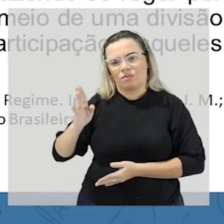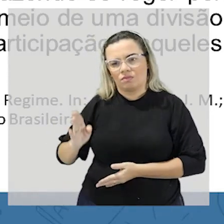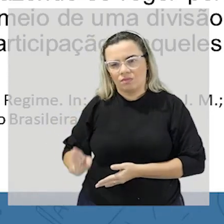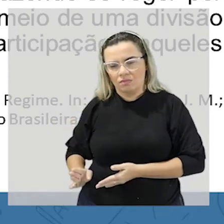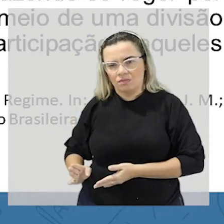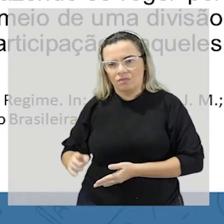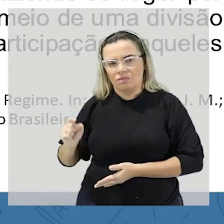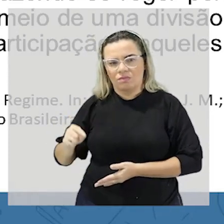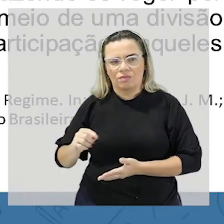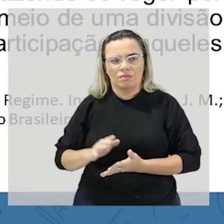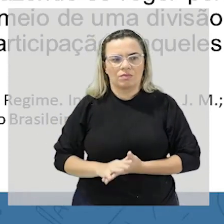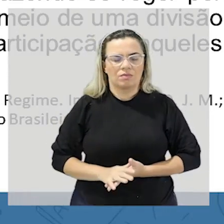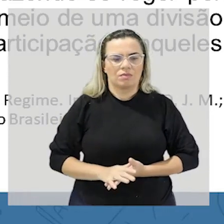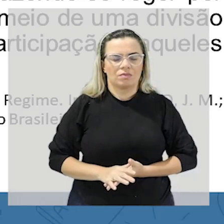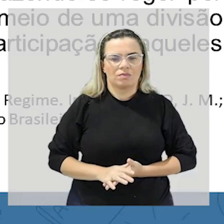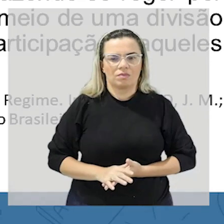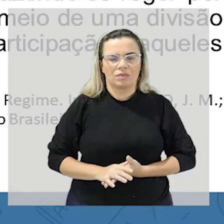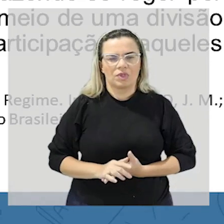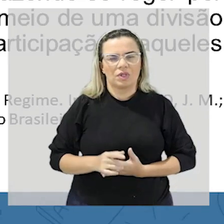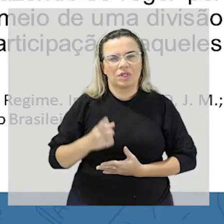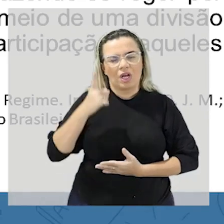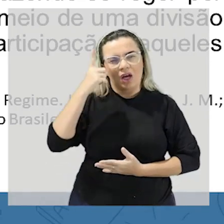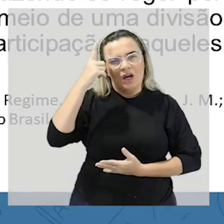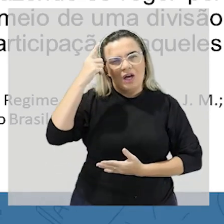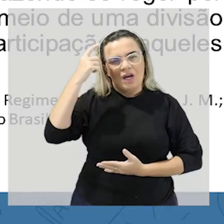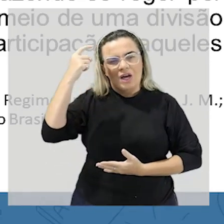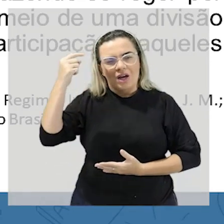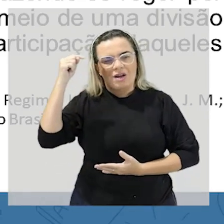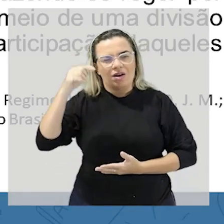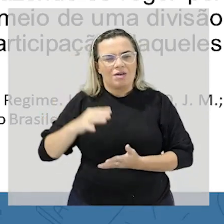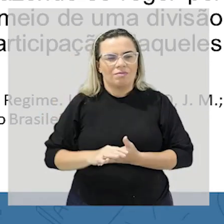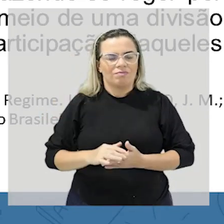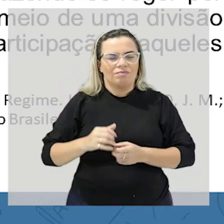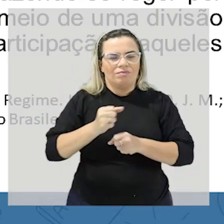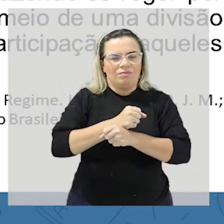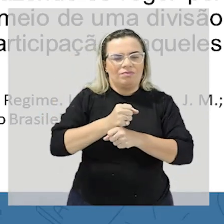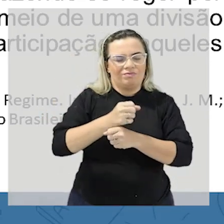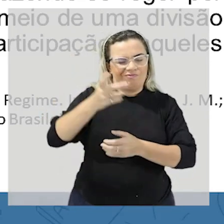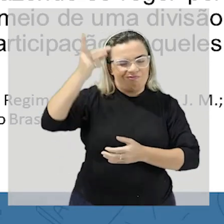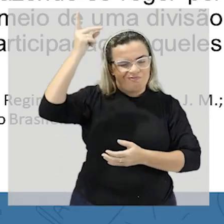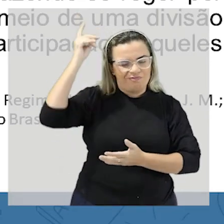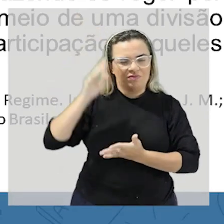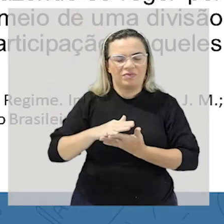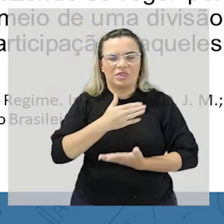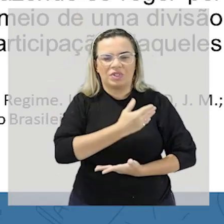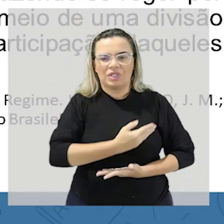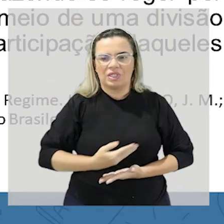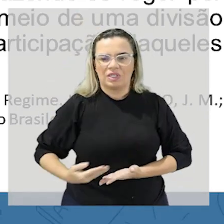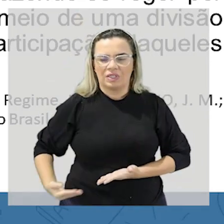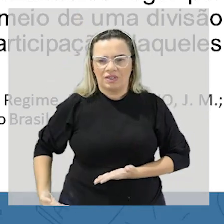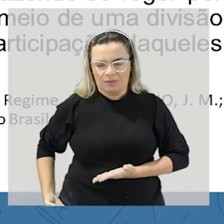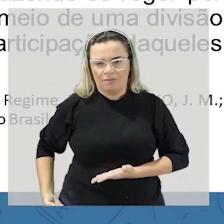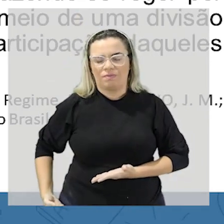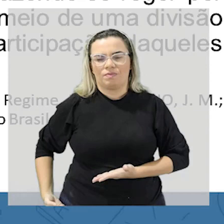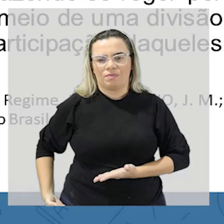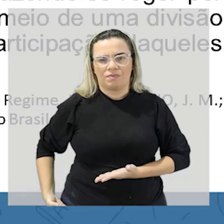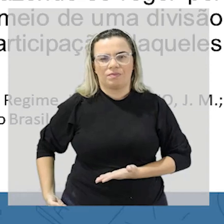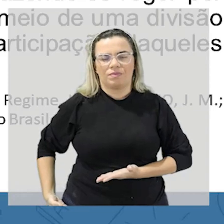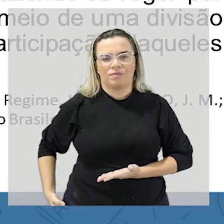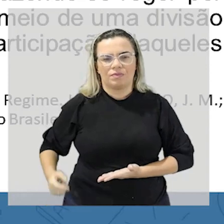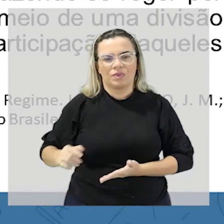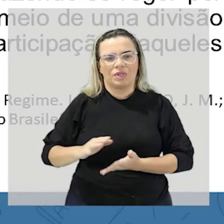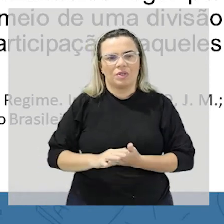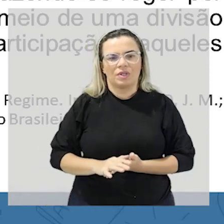Brasil, apesar do apego a um certo ideário do antigo regime, até porque Dom Pedro